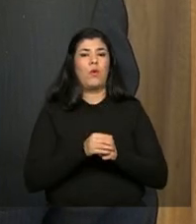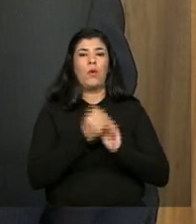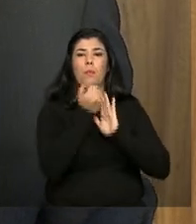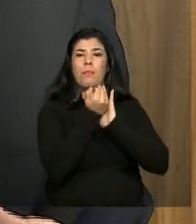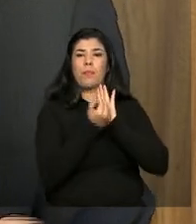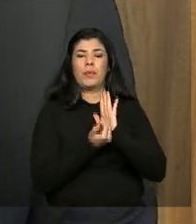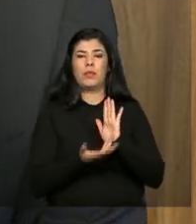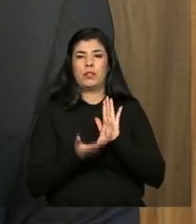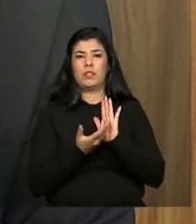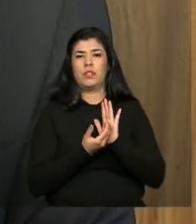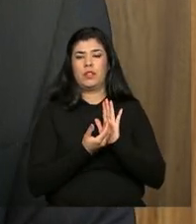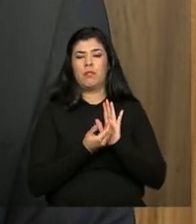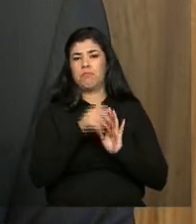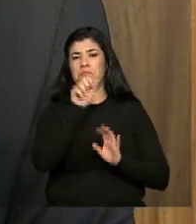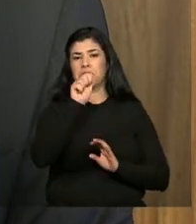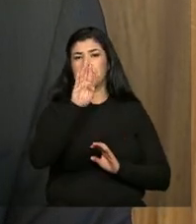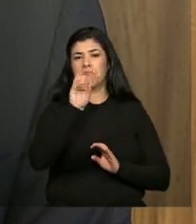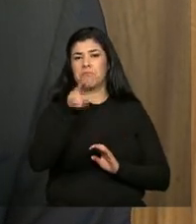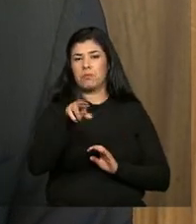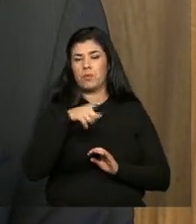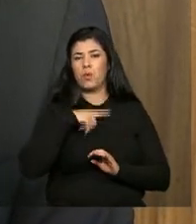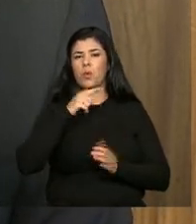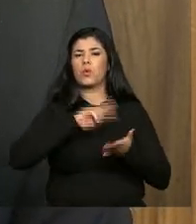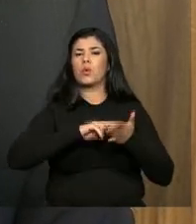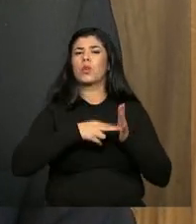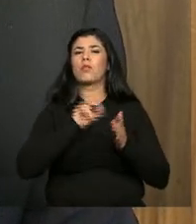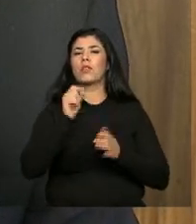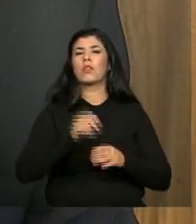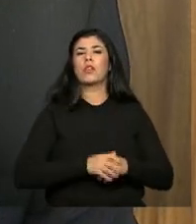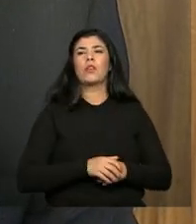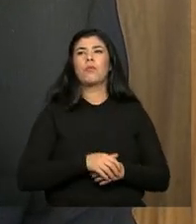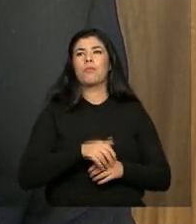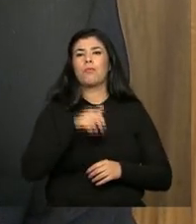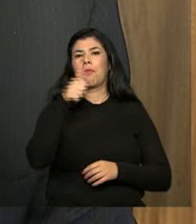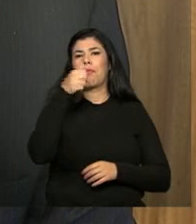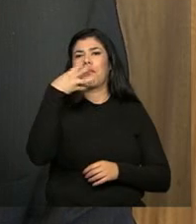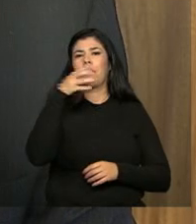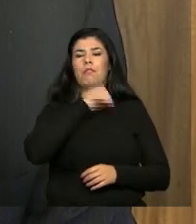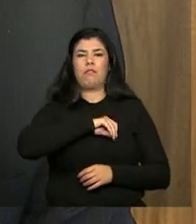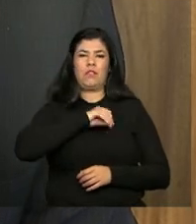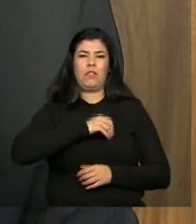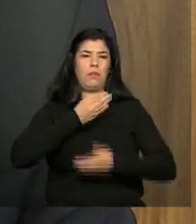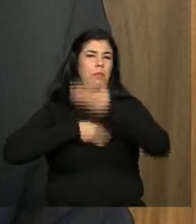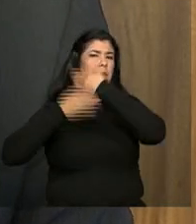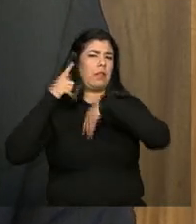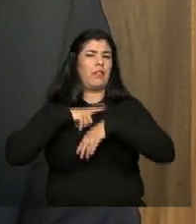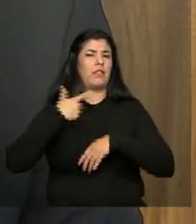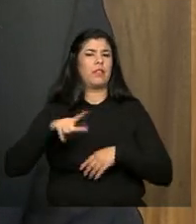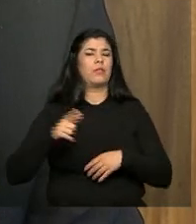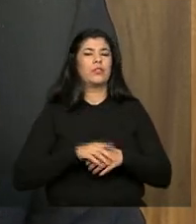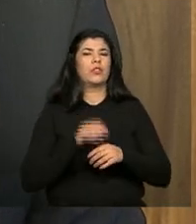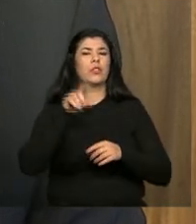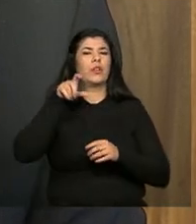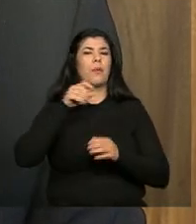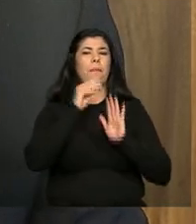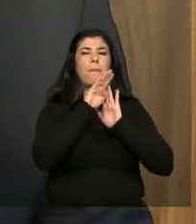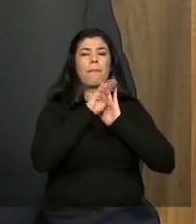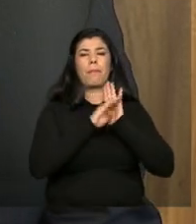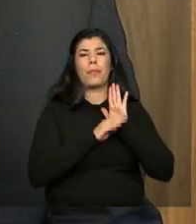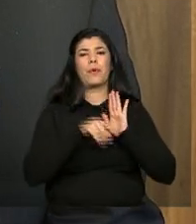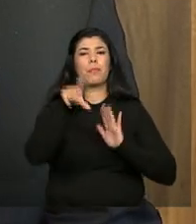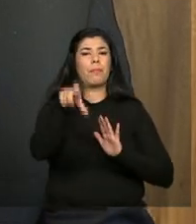desce o abono salarial é um 14º salário que foi criado numa época do salário mínimo na baixo e não tinha Bolsa Família